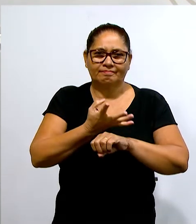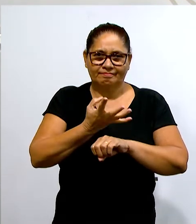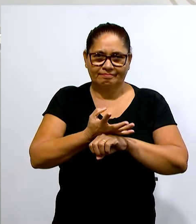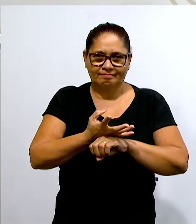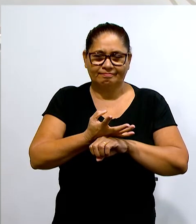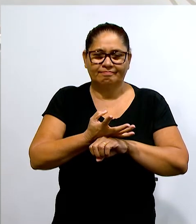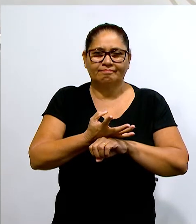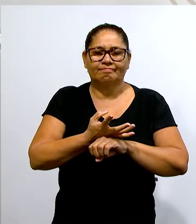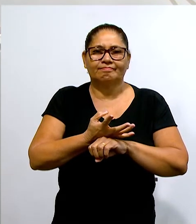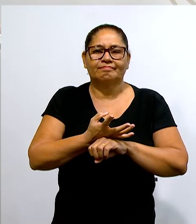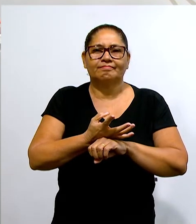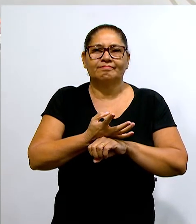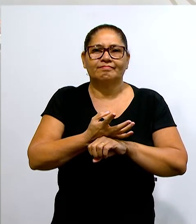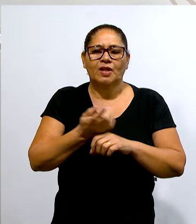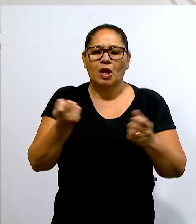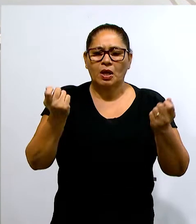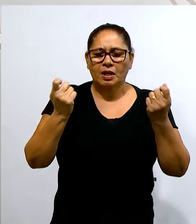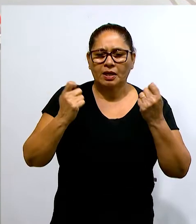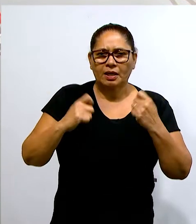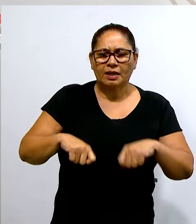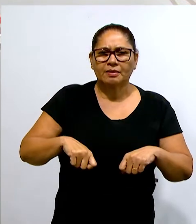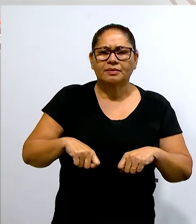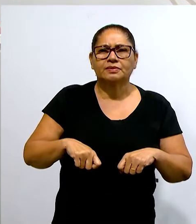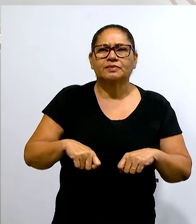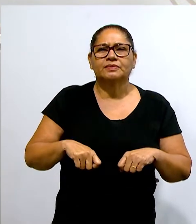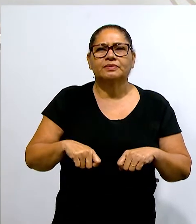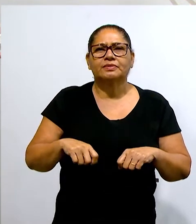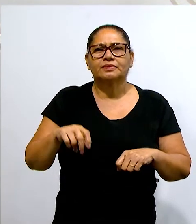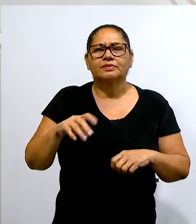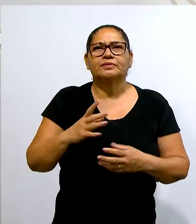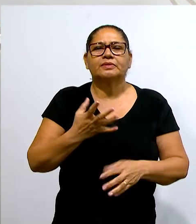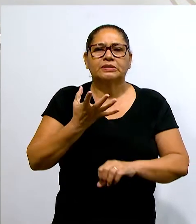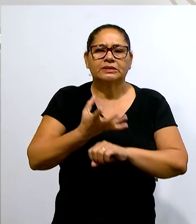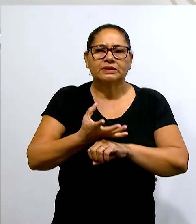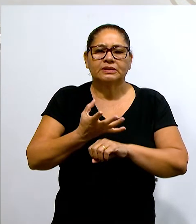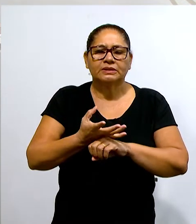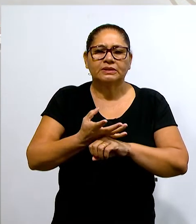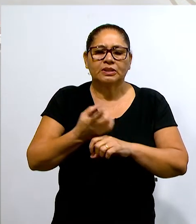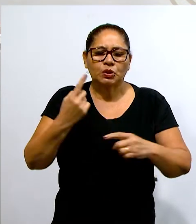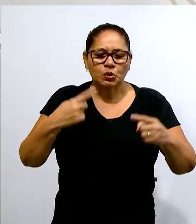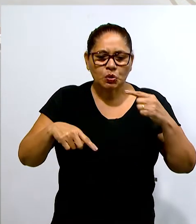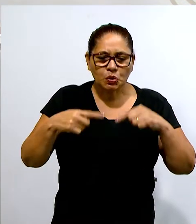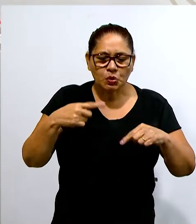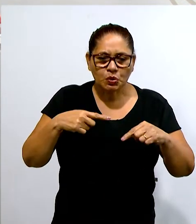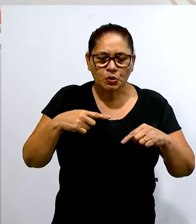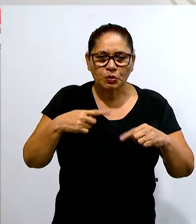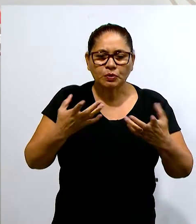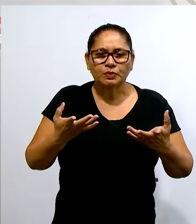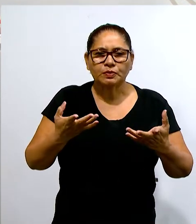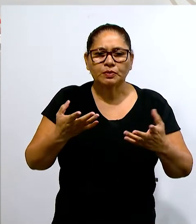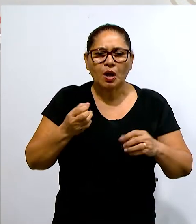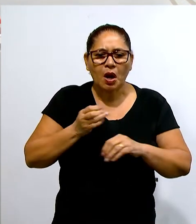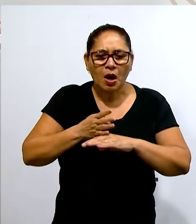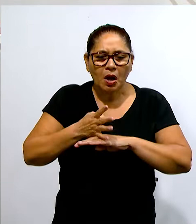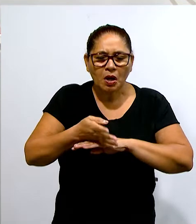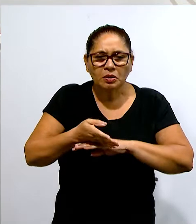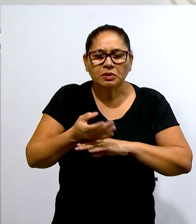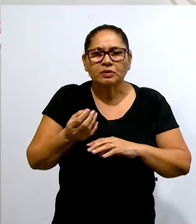interdisciplinaridade, né? A capacidade das disciplinas discutirem entre si. E a Zabala aponta